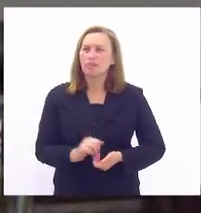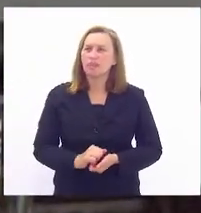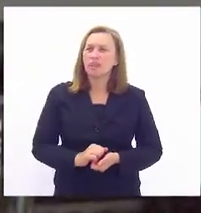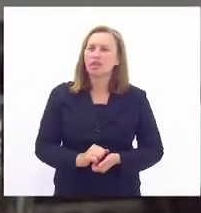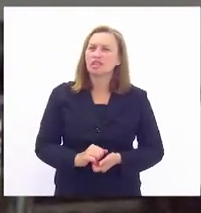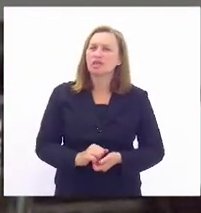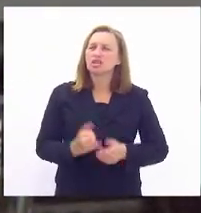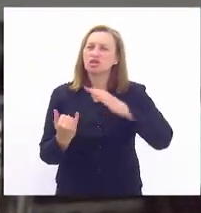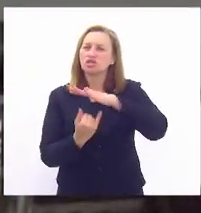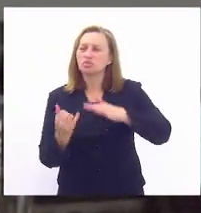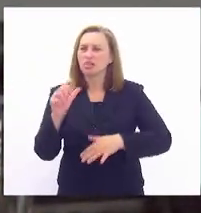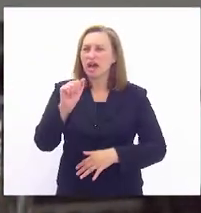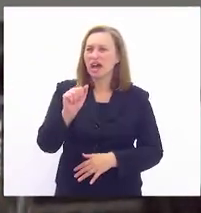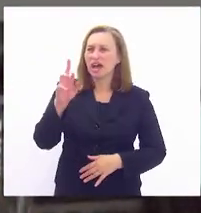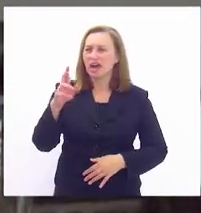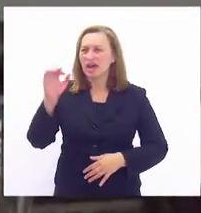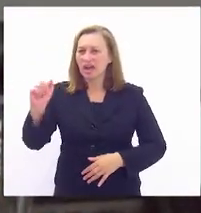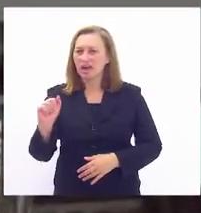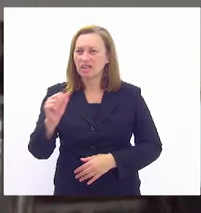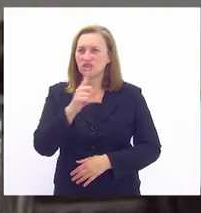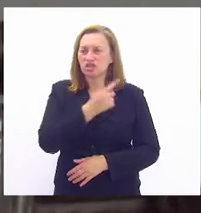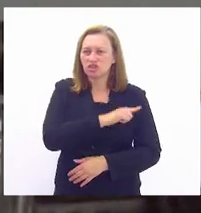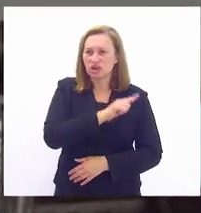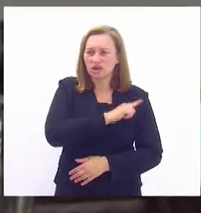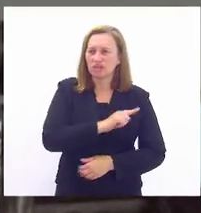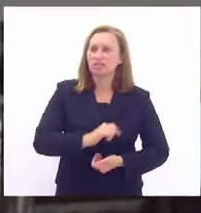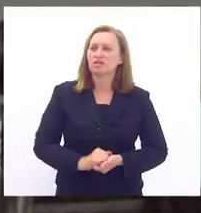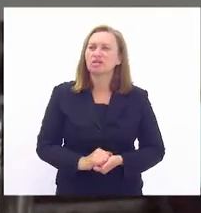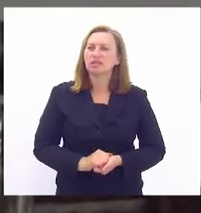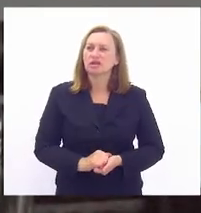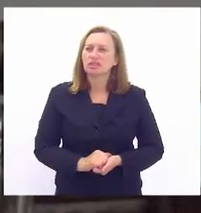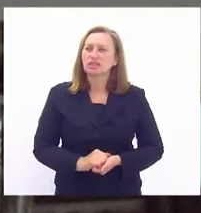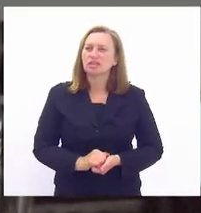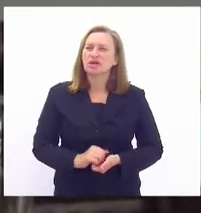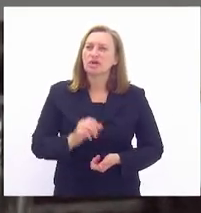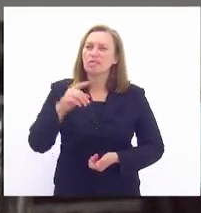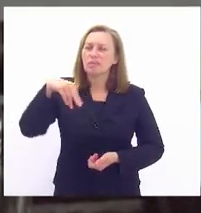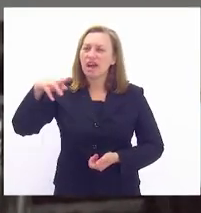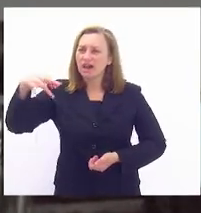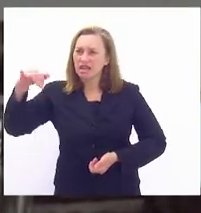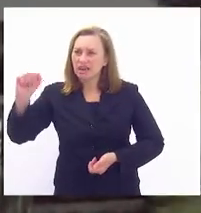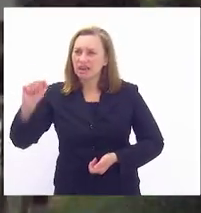Instituto Araiara, gerente. Elisa Maria Ferreira,